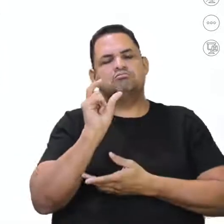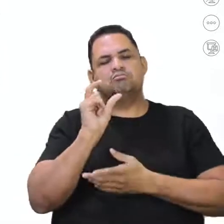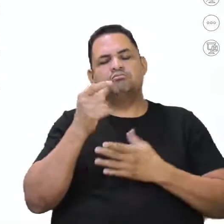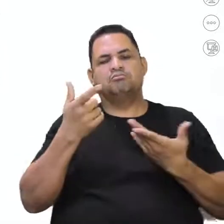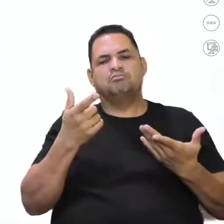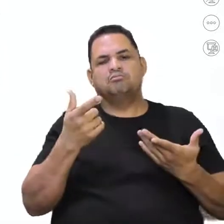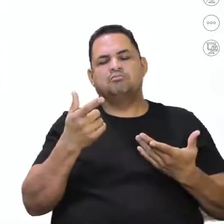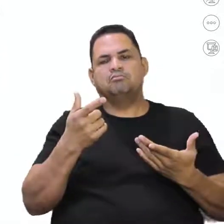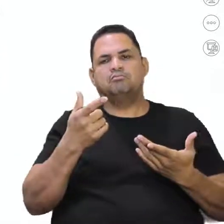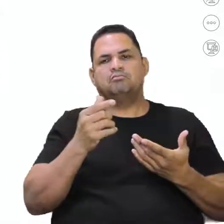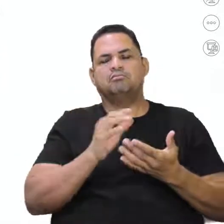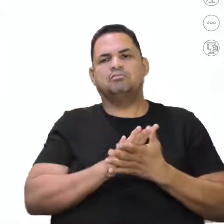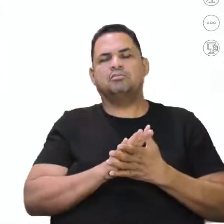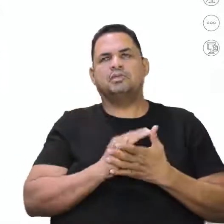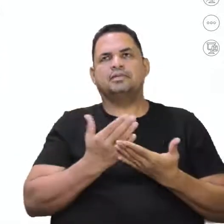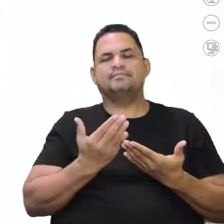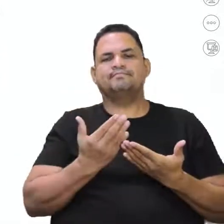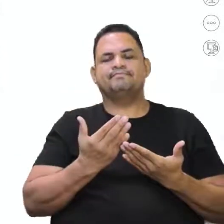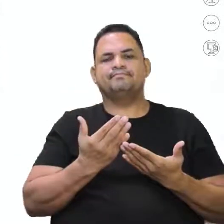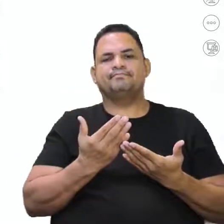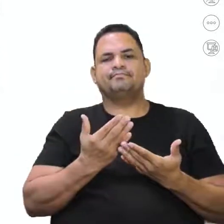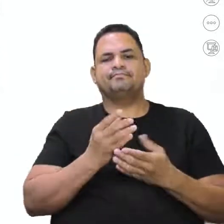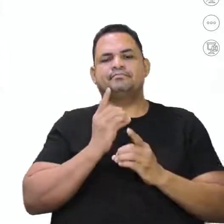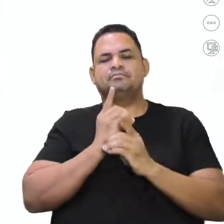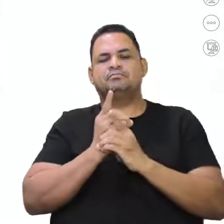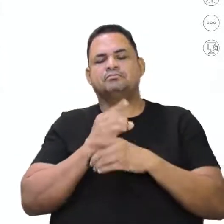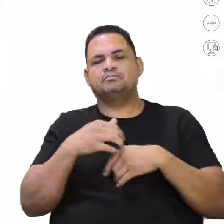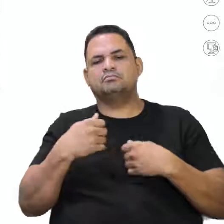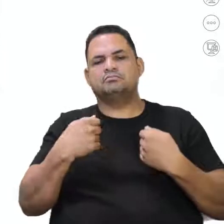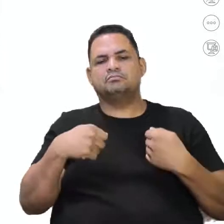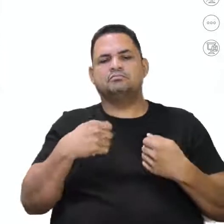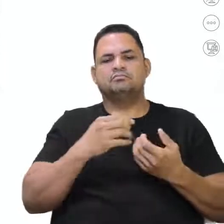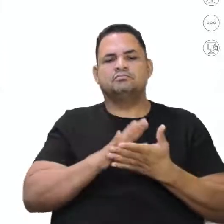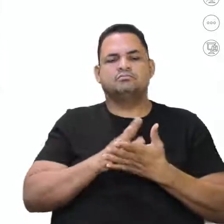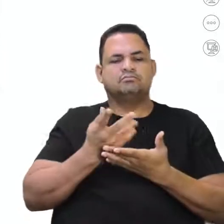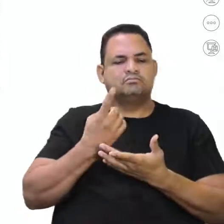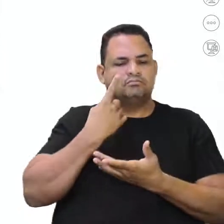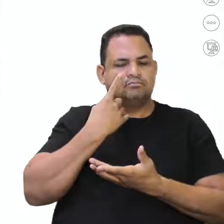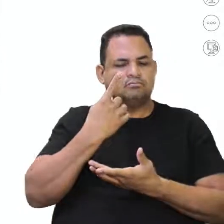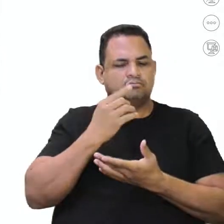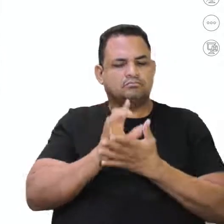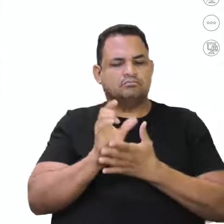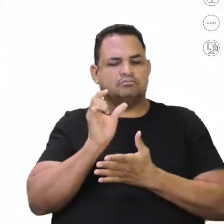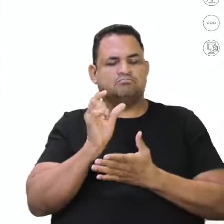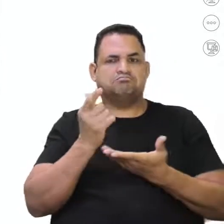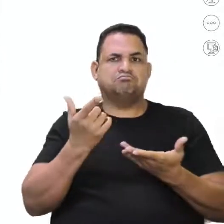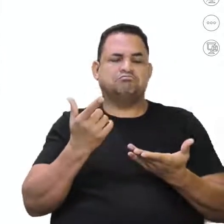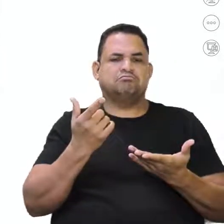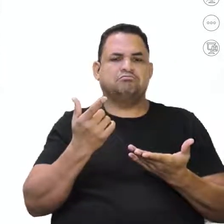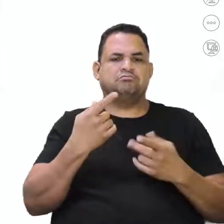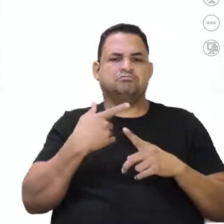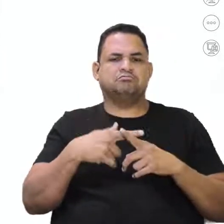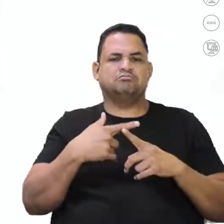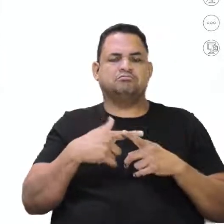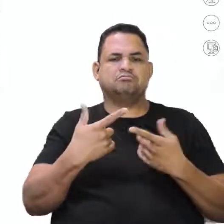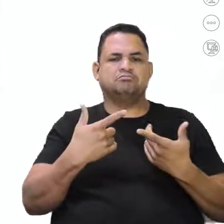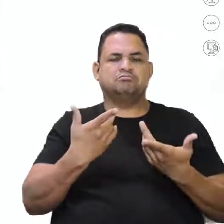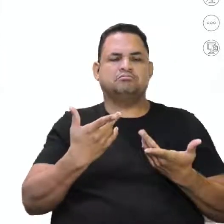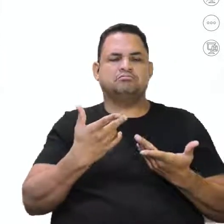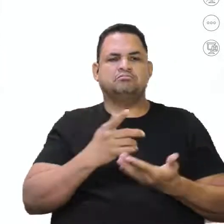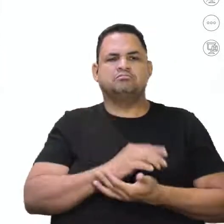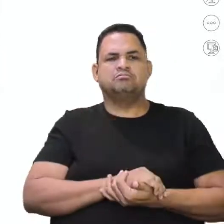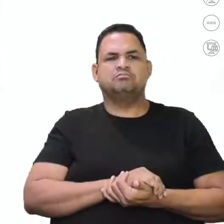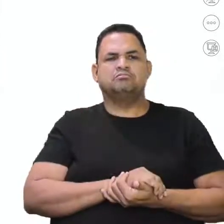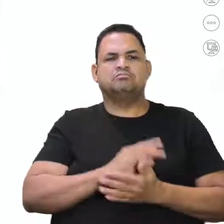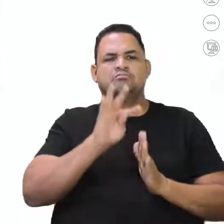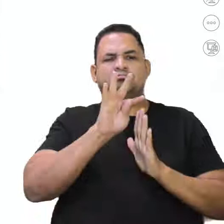vai provavelmente encontrar lá. Você pode identificar, eu acho que essa palavra significa isso, porque está se tratando